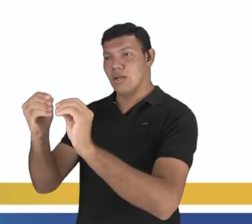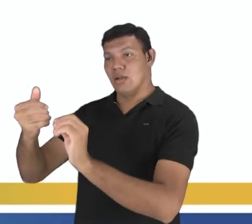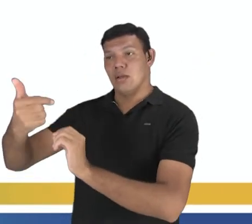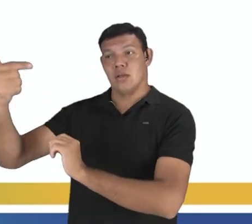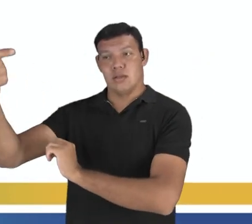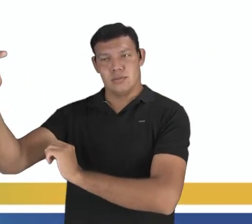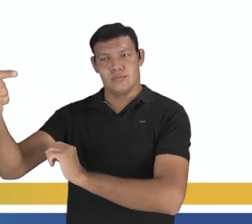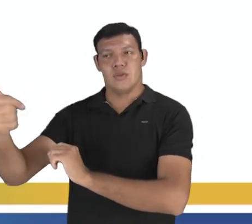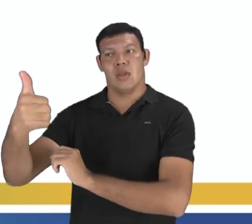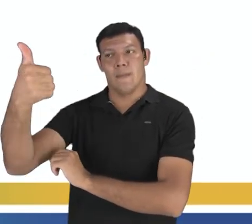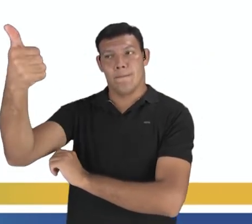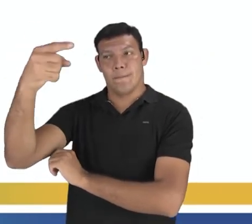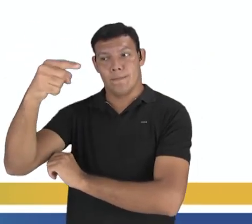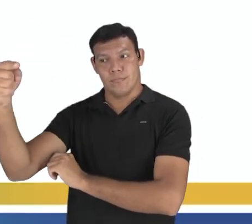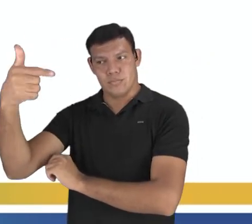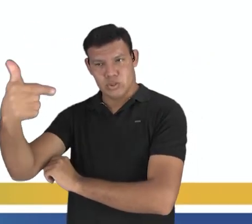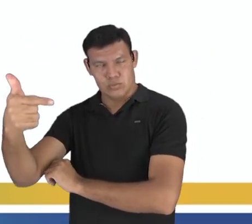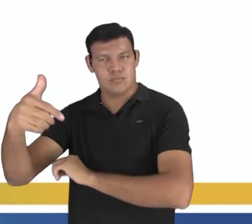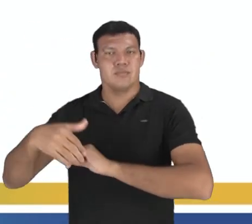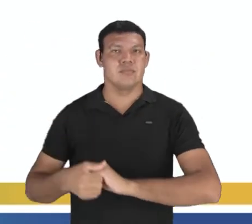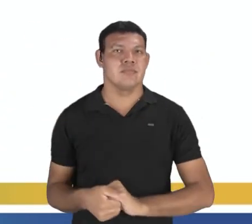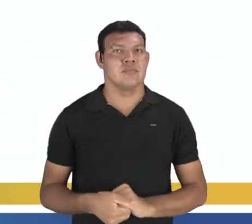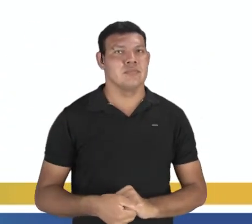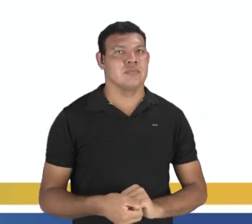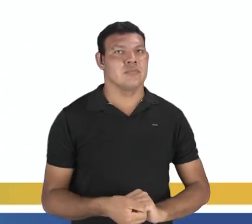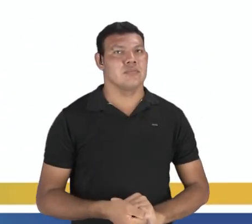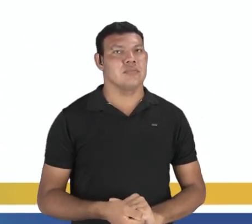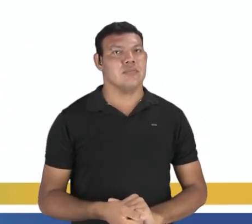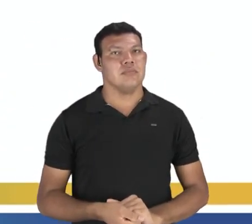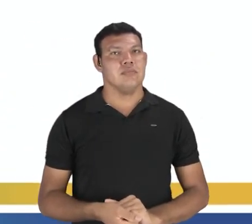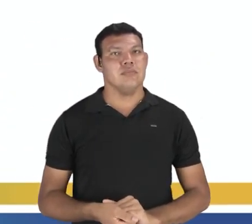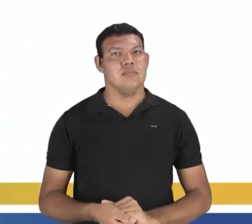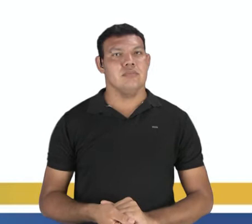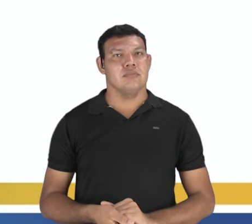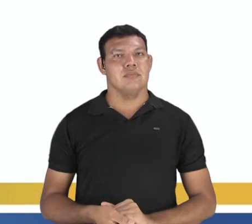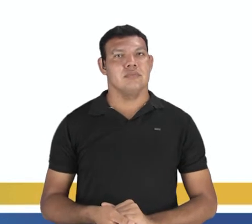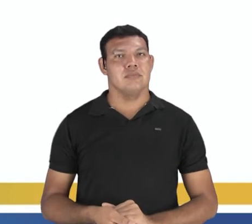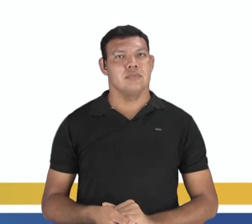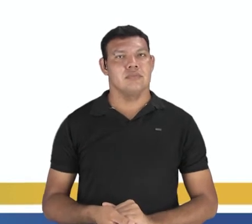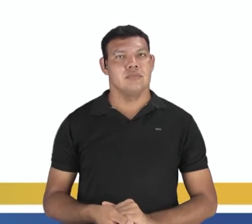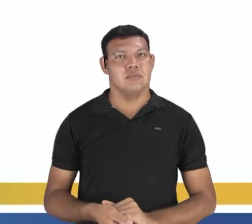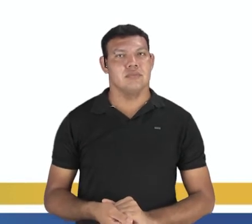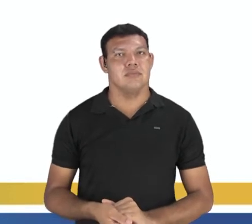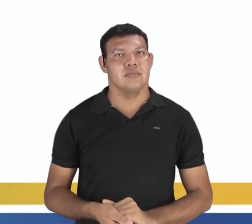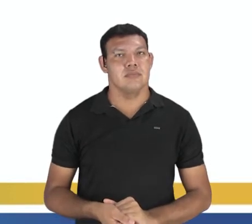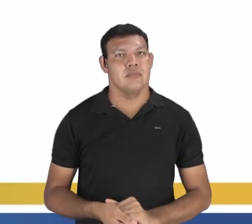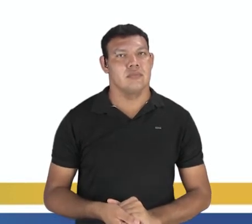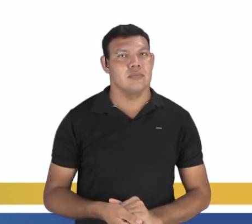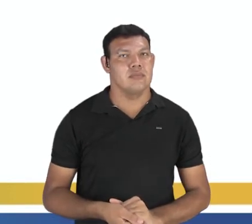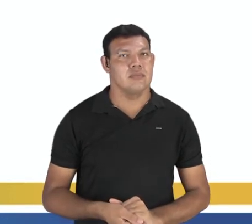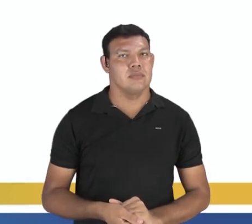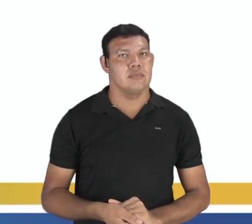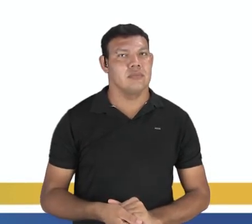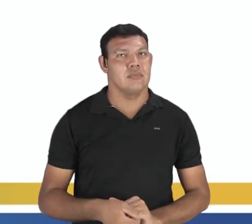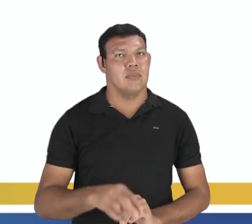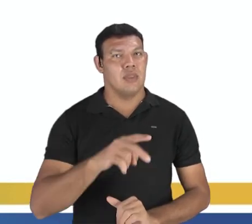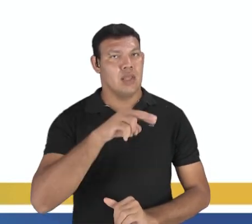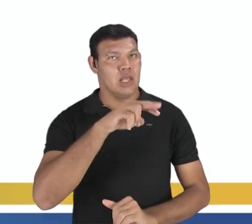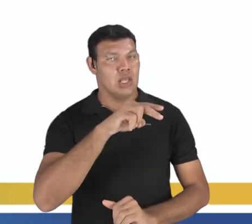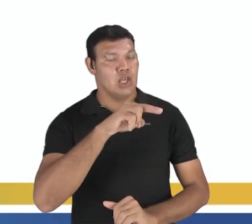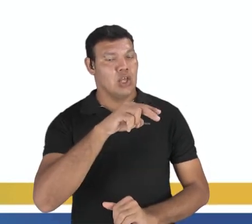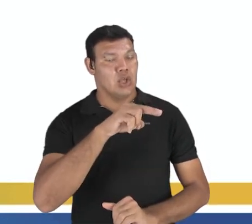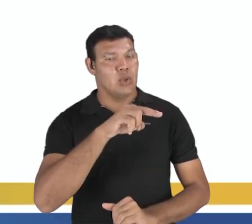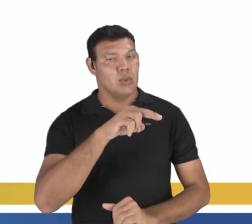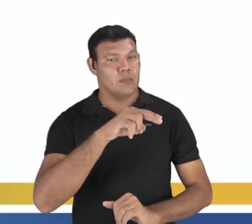membro. Então nós vamos ter que aí o valor será igual a 20,